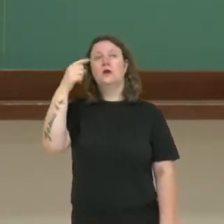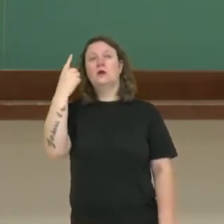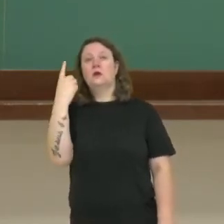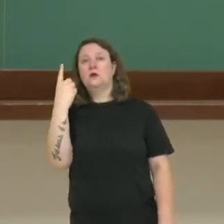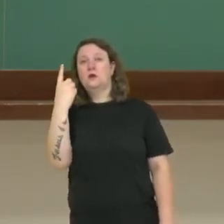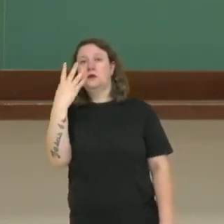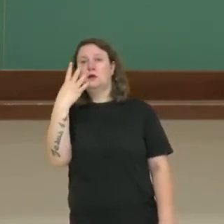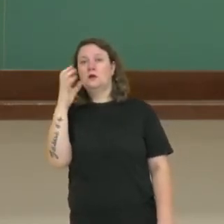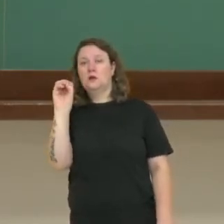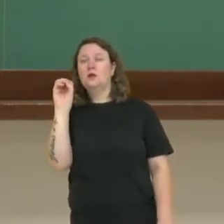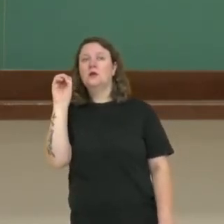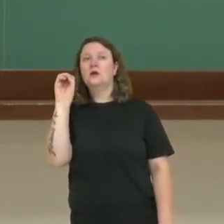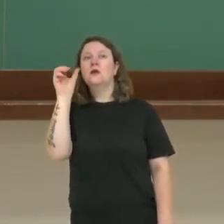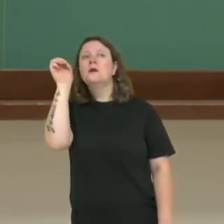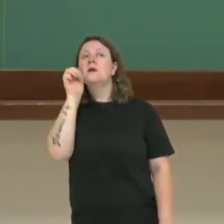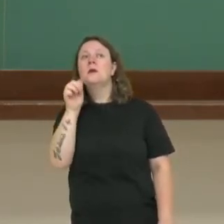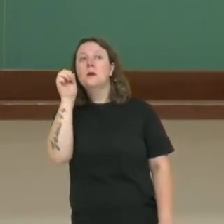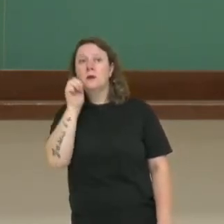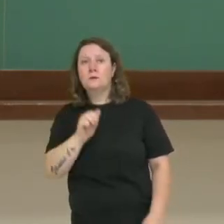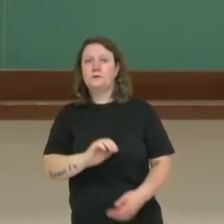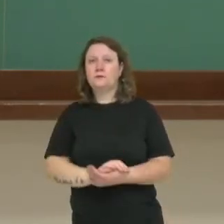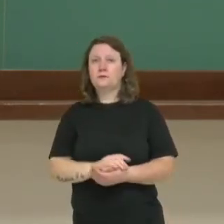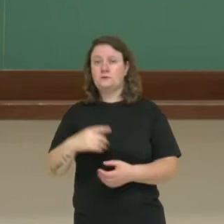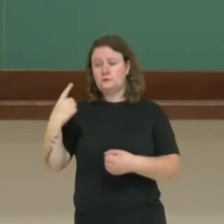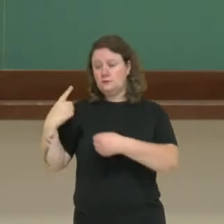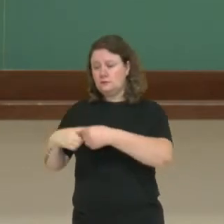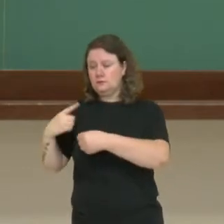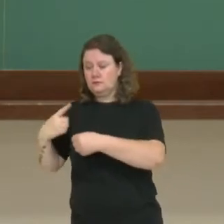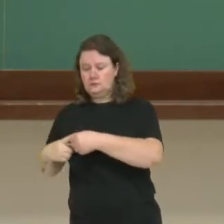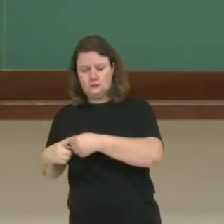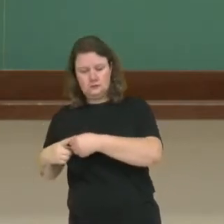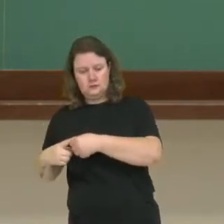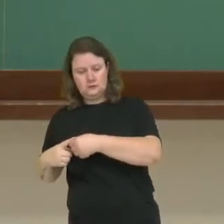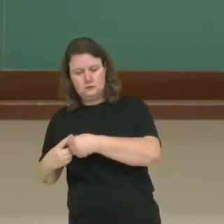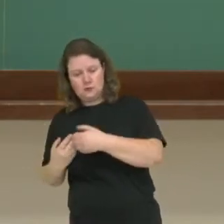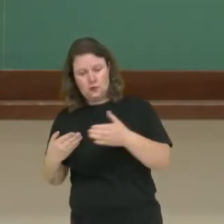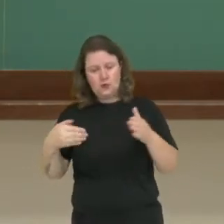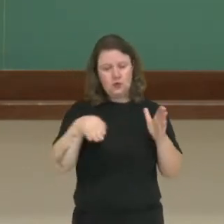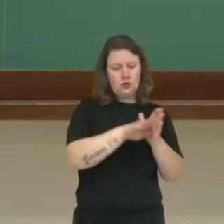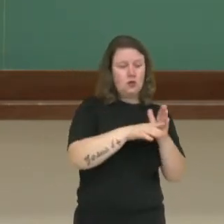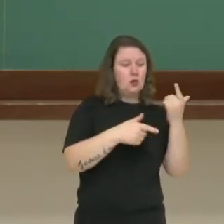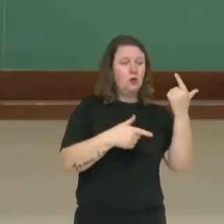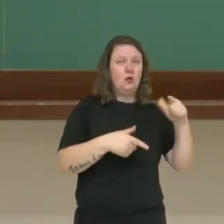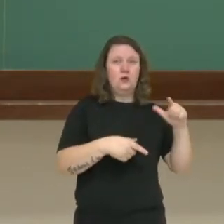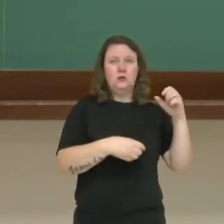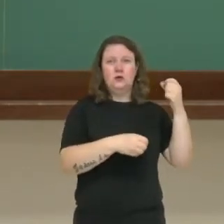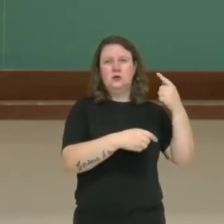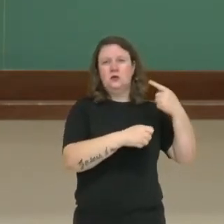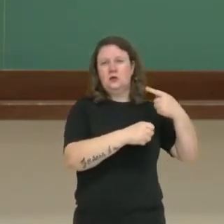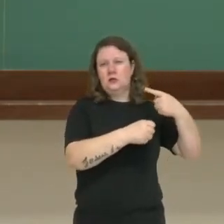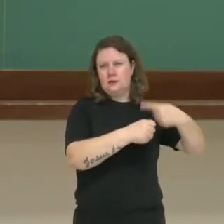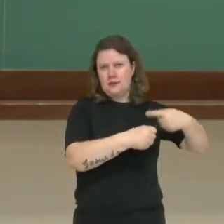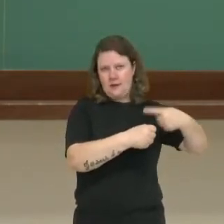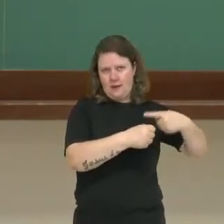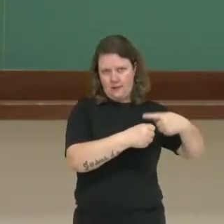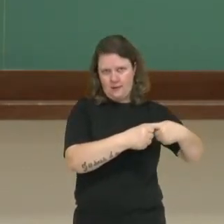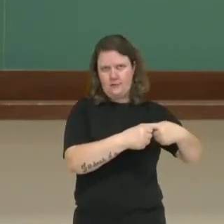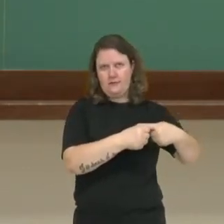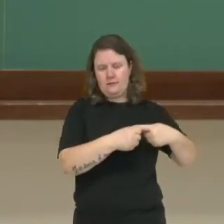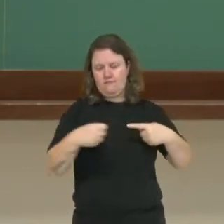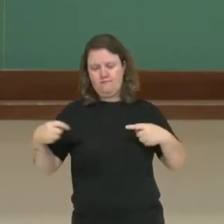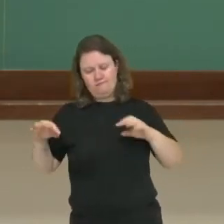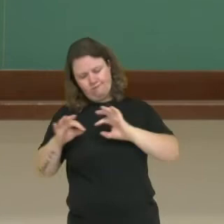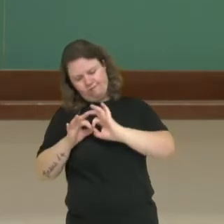atletas percorrerem percursos assim de uma cidade a outra. Então a prova começa em uma determinada cidade e vai até a